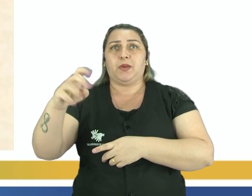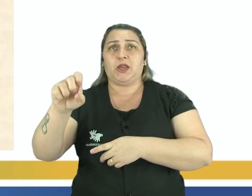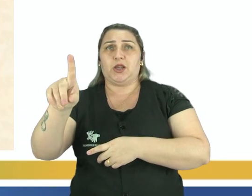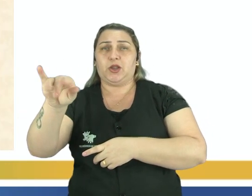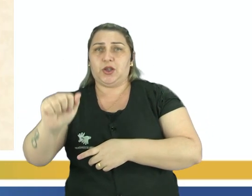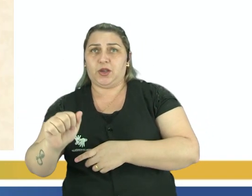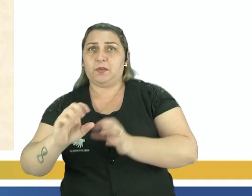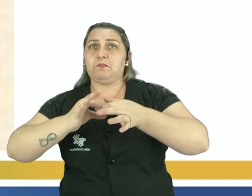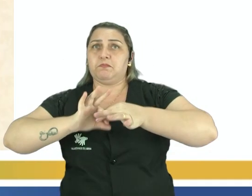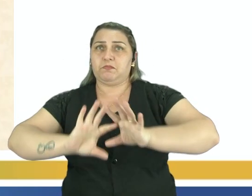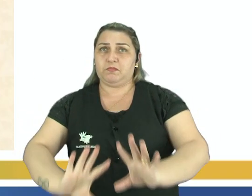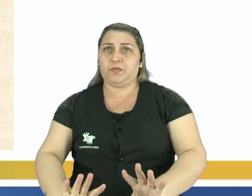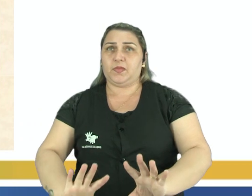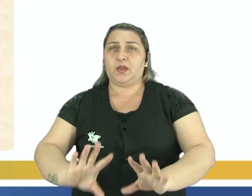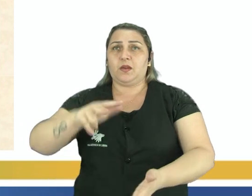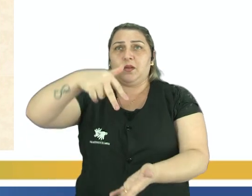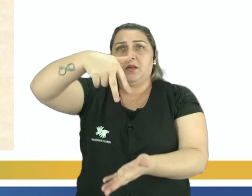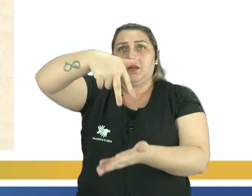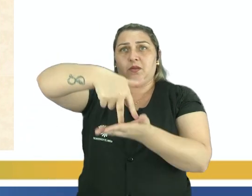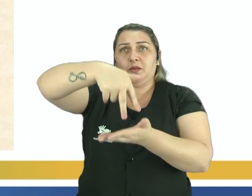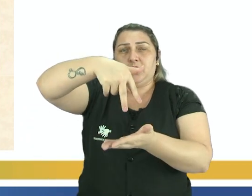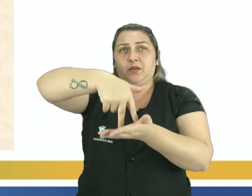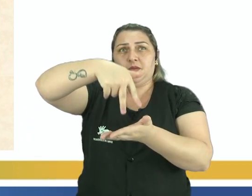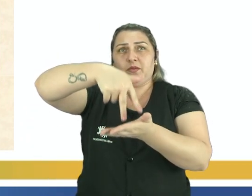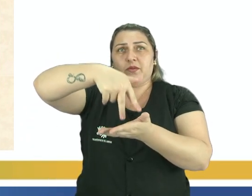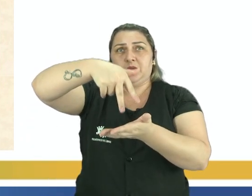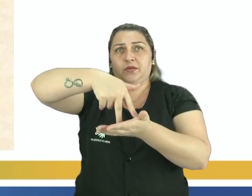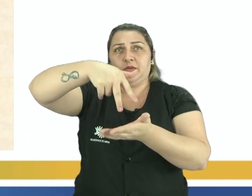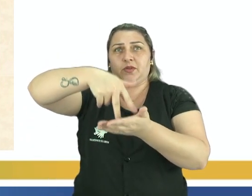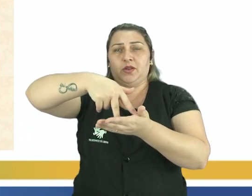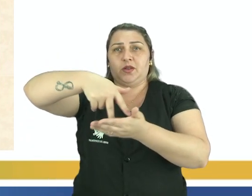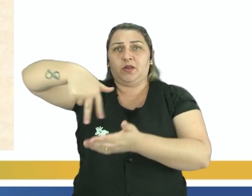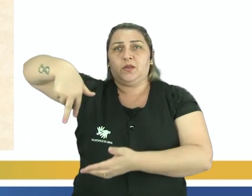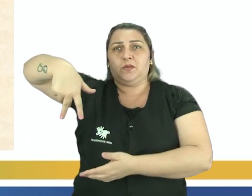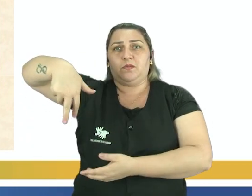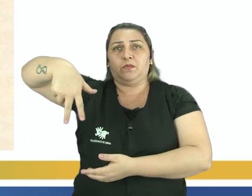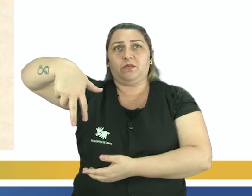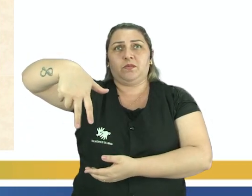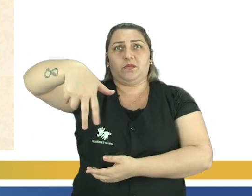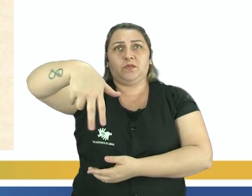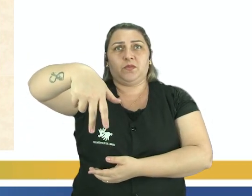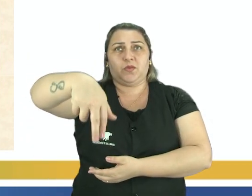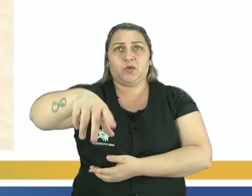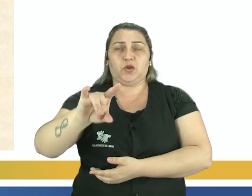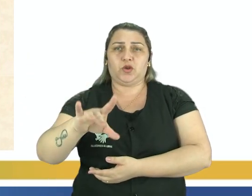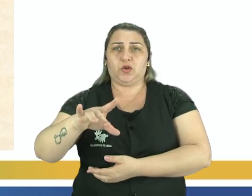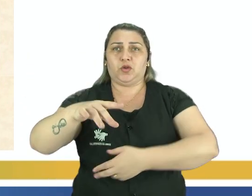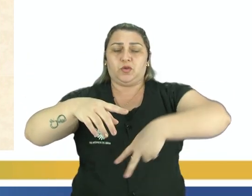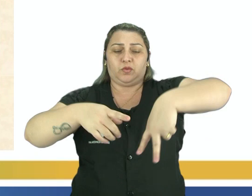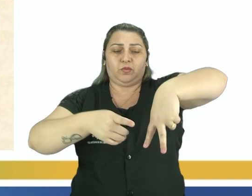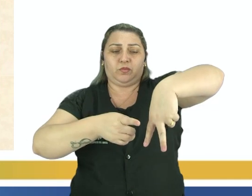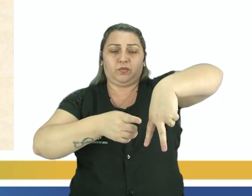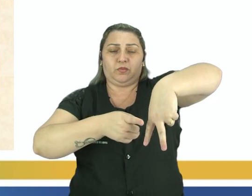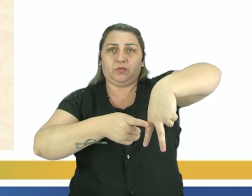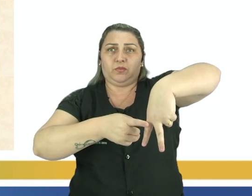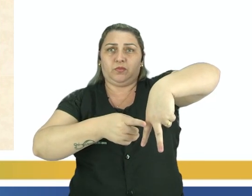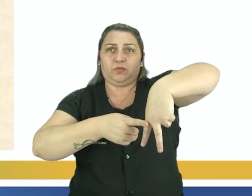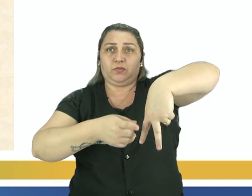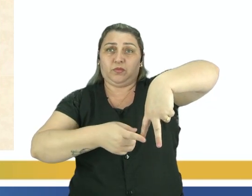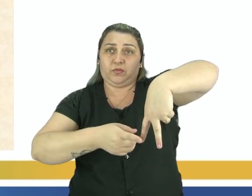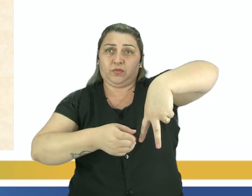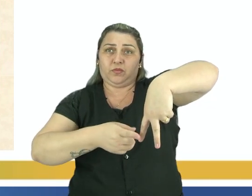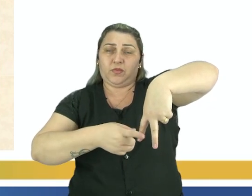ao permitir o hominídeo a posição ereta e como tal a deslocar-se somente com os membros inferiores,